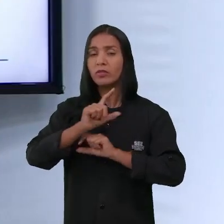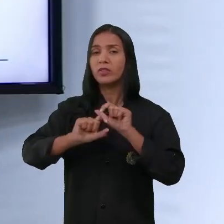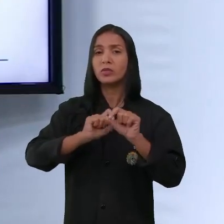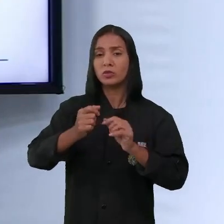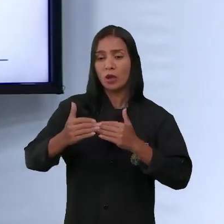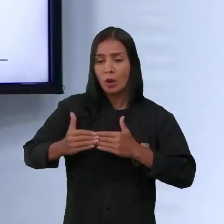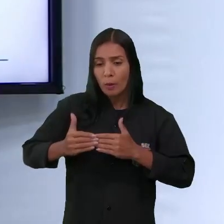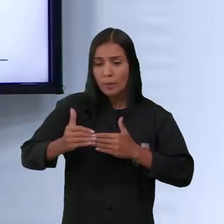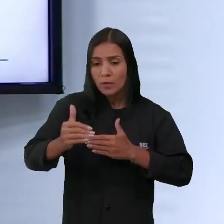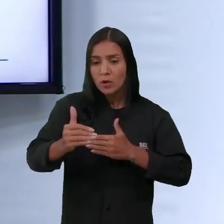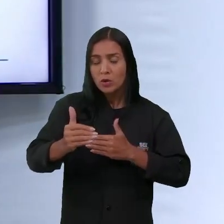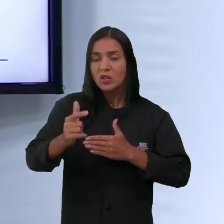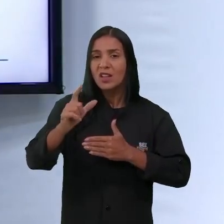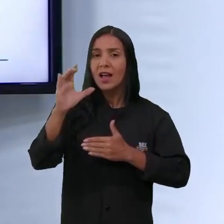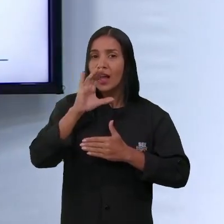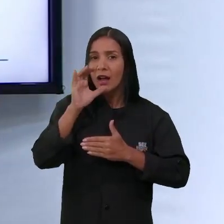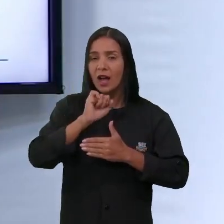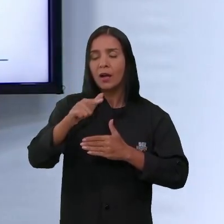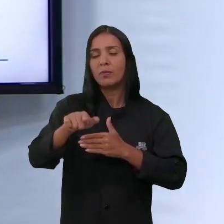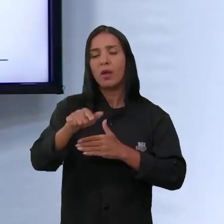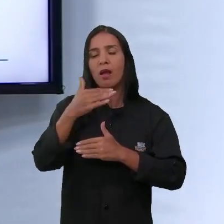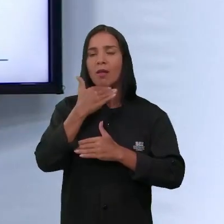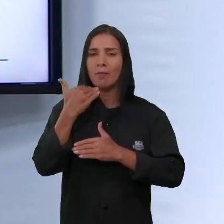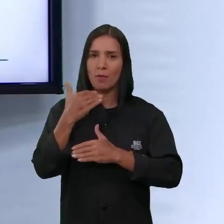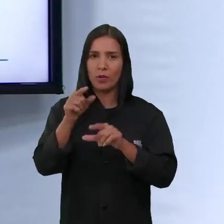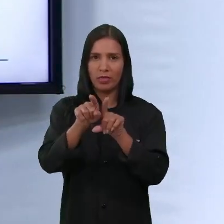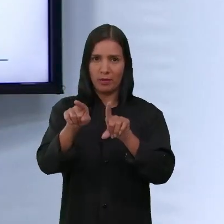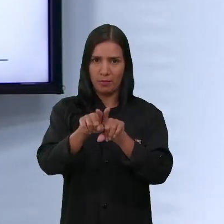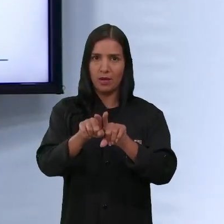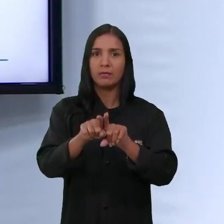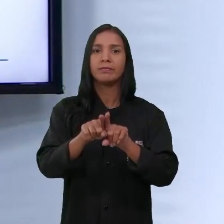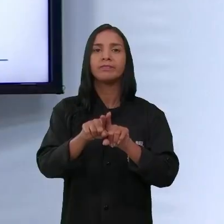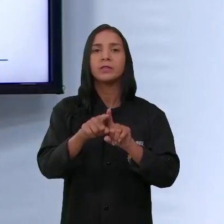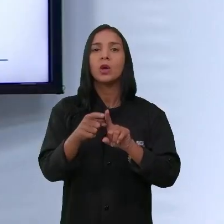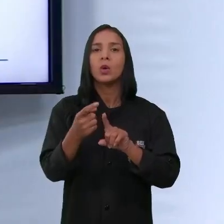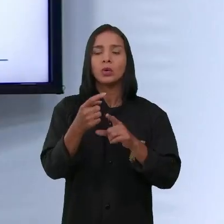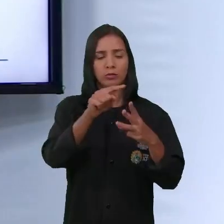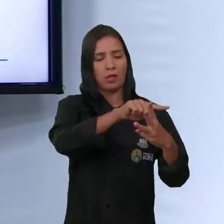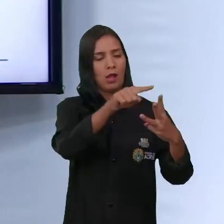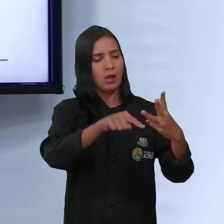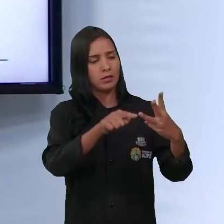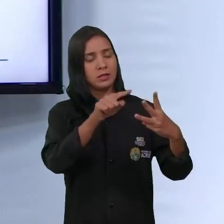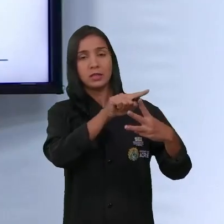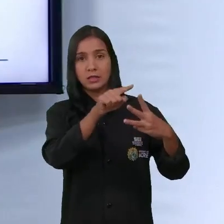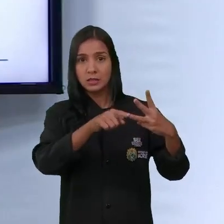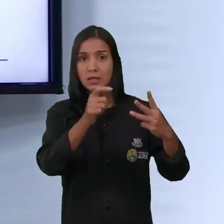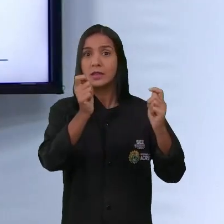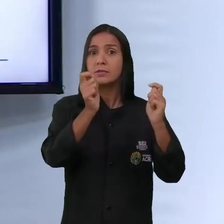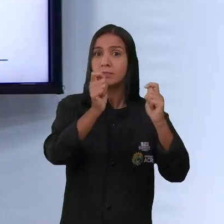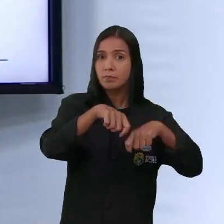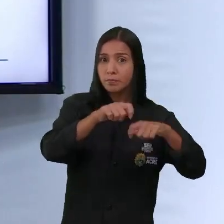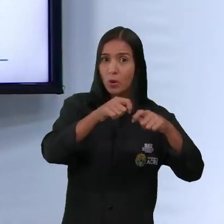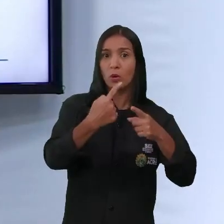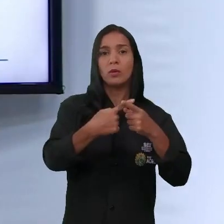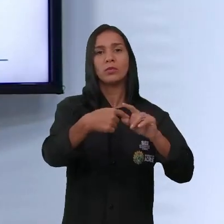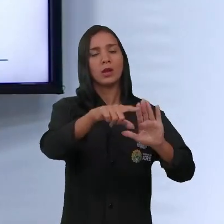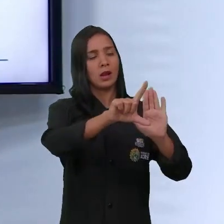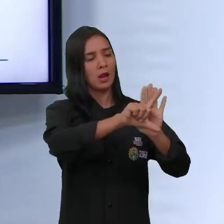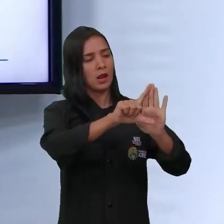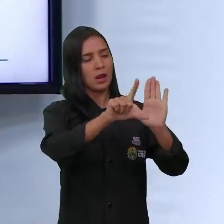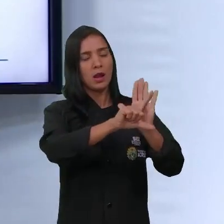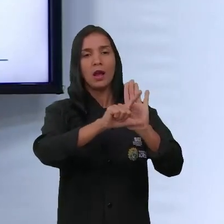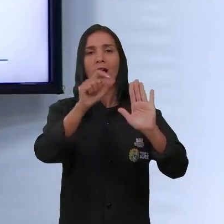de tempo, a morte dela irá acontecer. Então, vejam só, a legislação brasileira, a questão